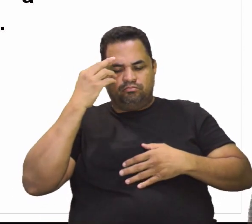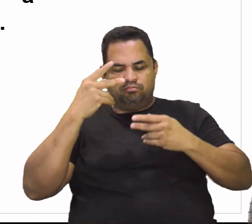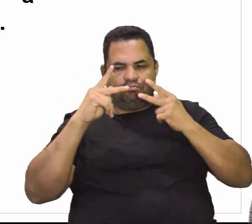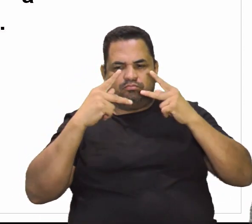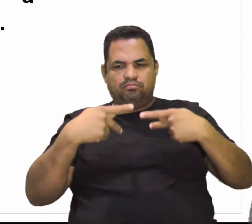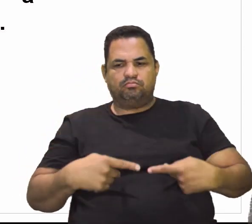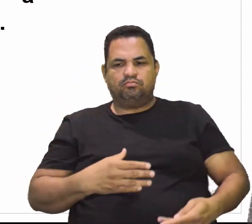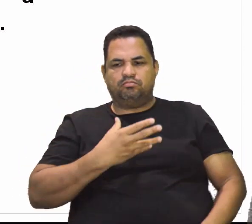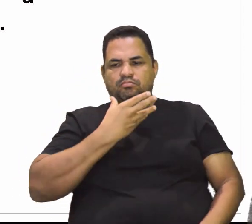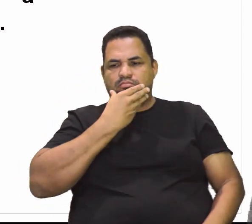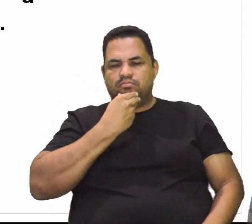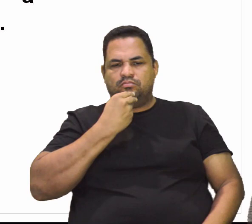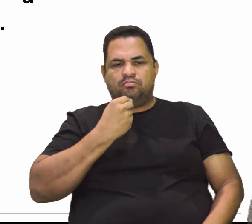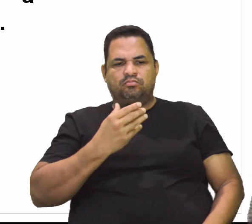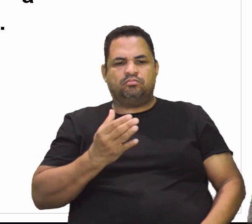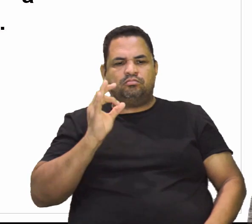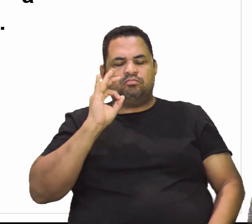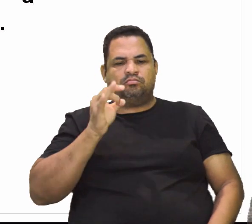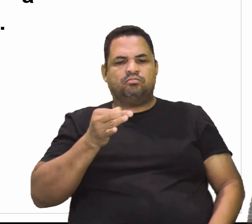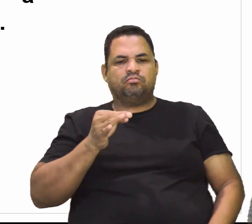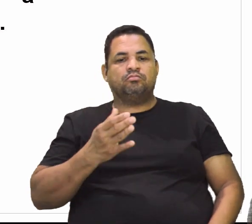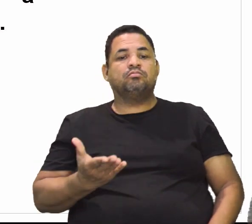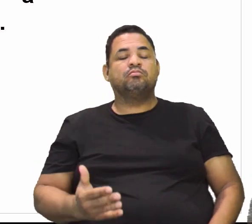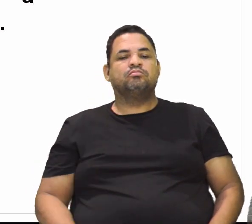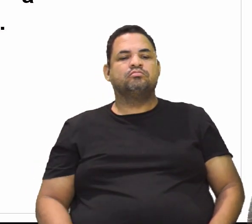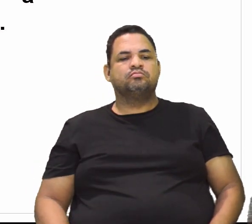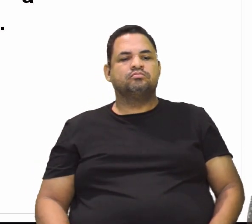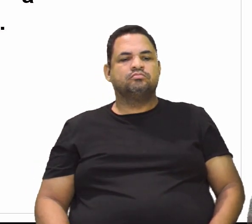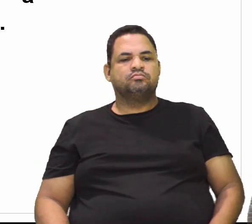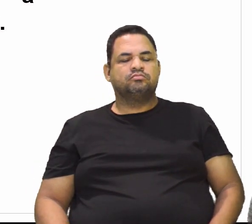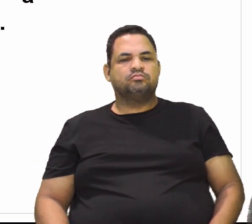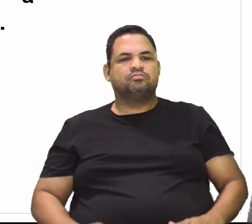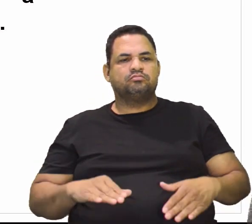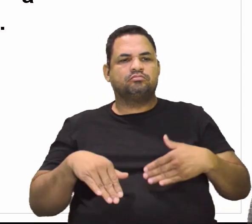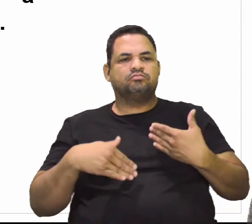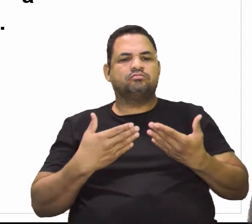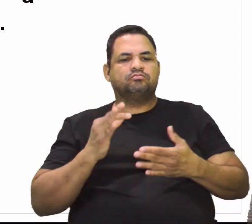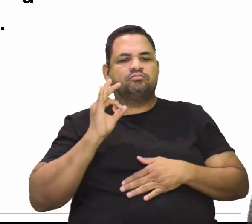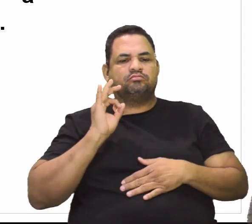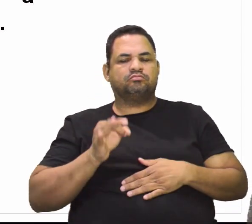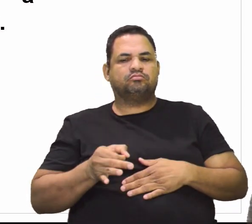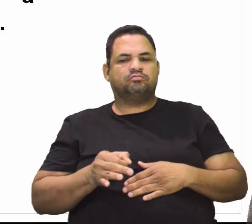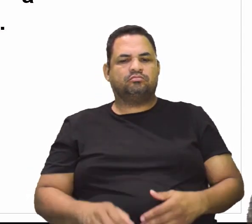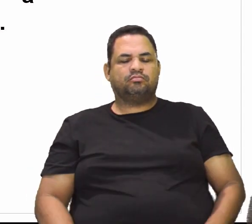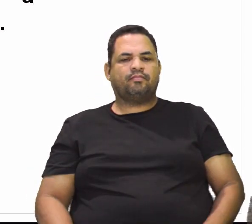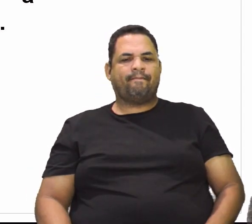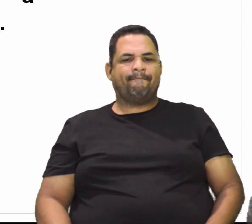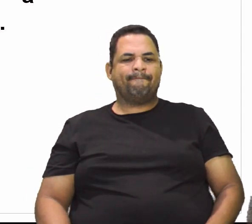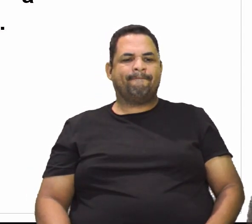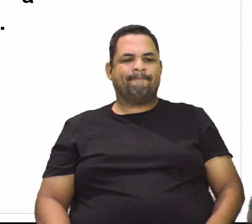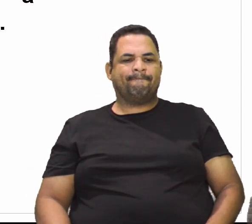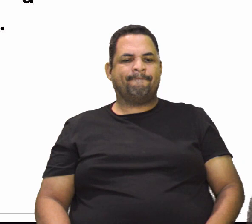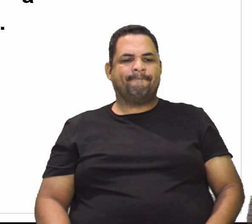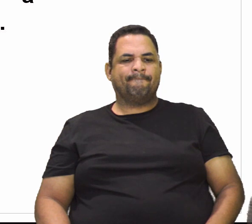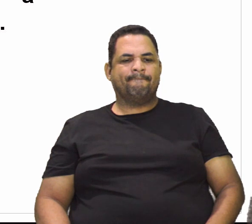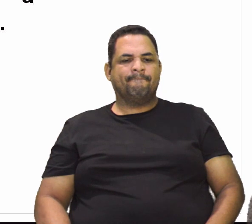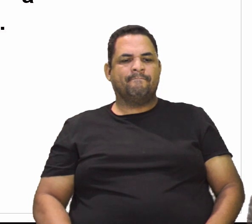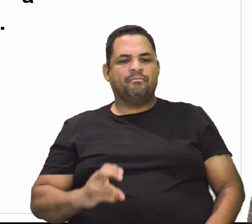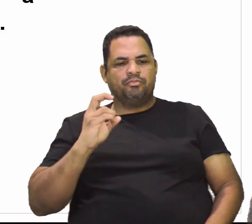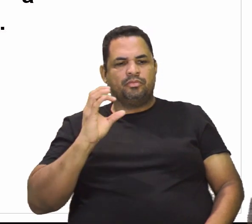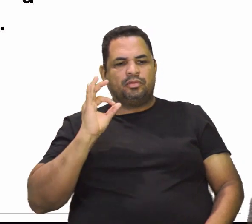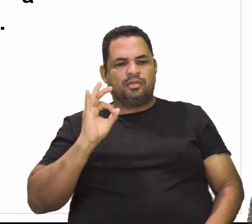homem. Estão corretas apenas... Quais estão corretas? Será que é assim que está